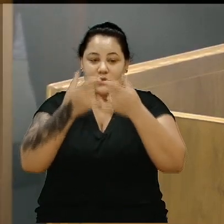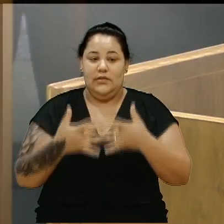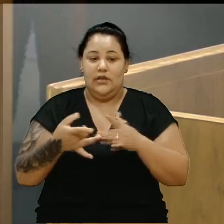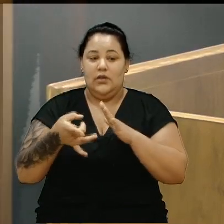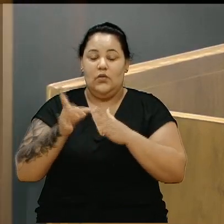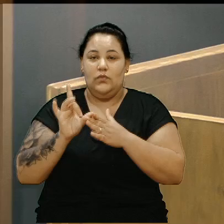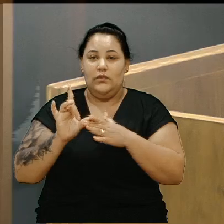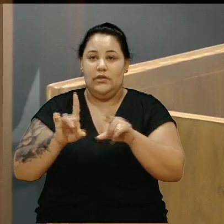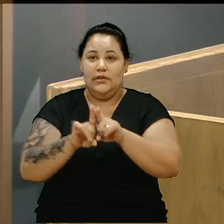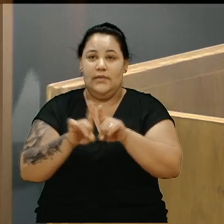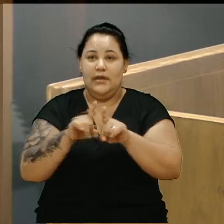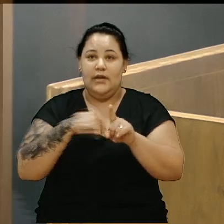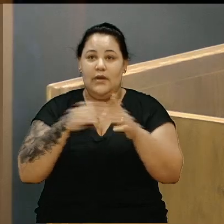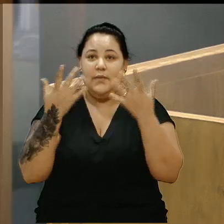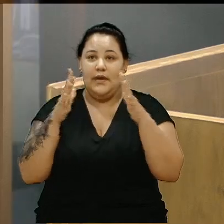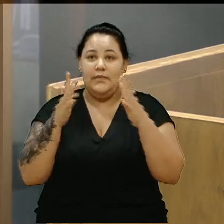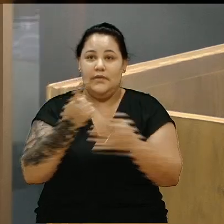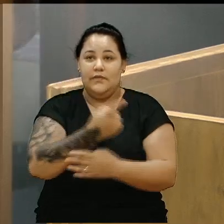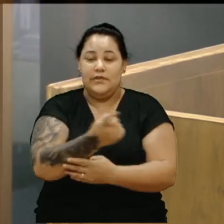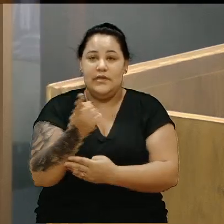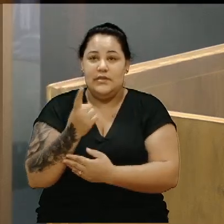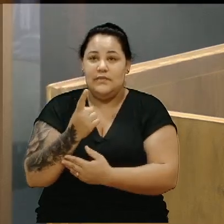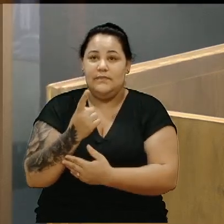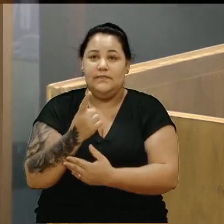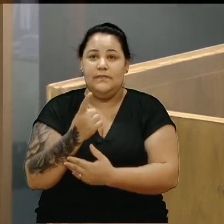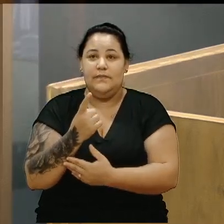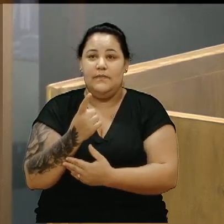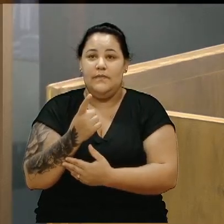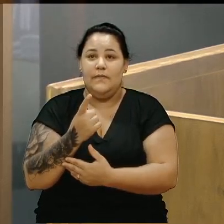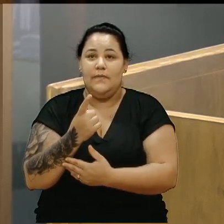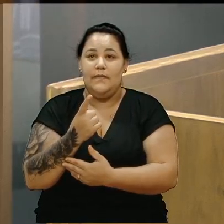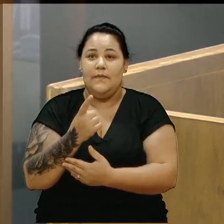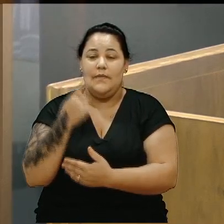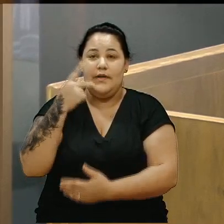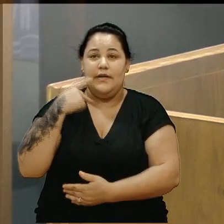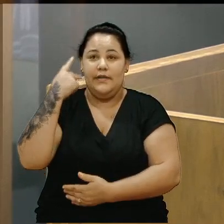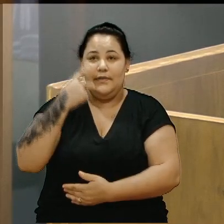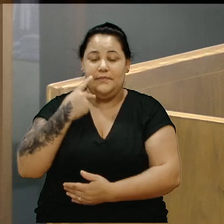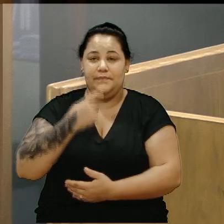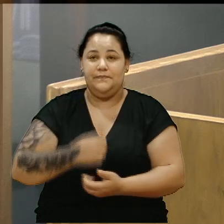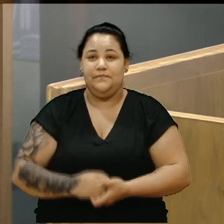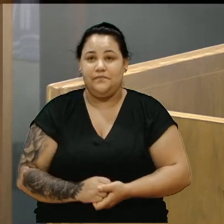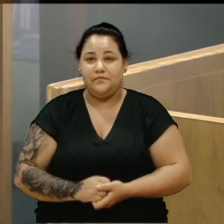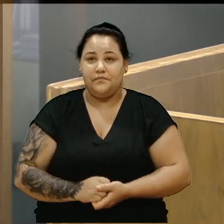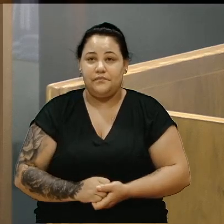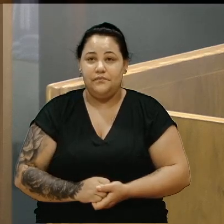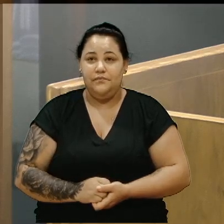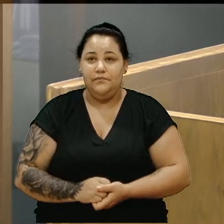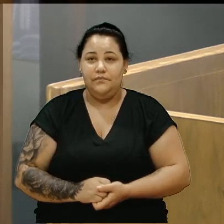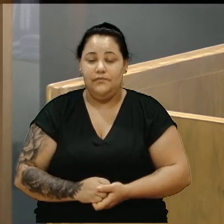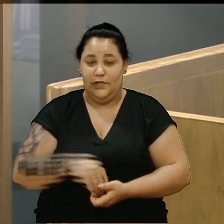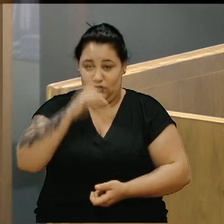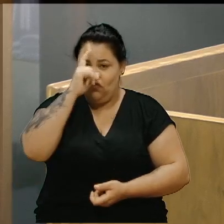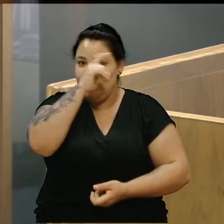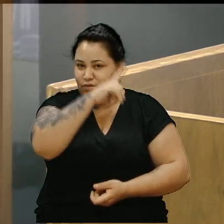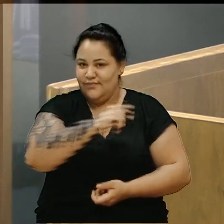quando parabenizei Vossa Excelência por assumir a primeira vez a Câmara de Vereadores, que é